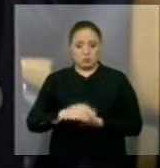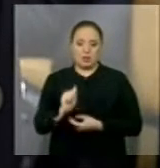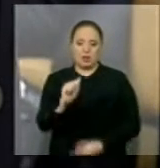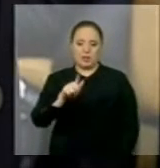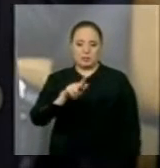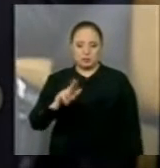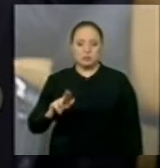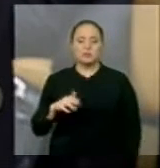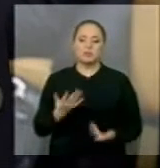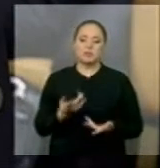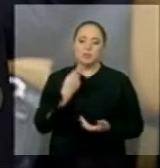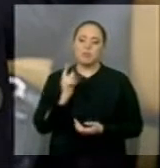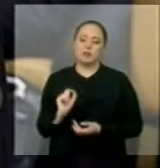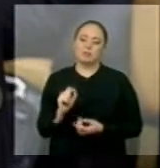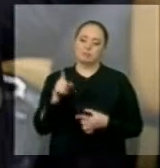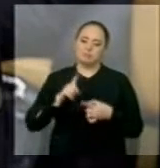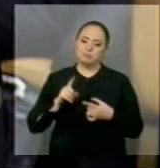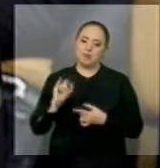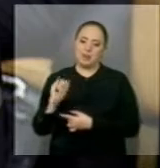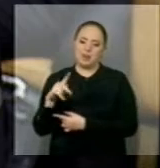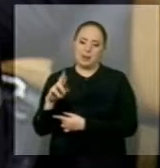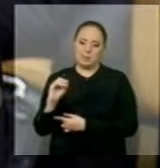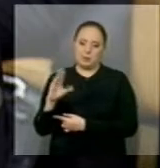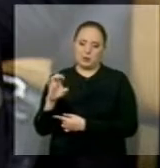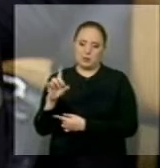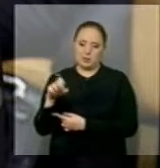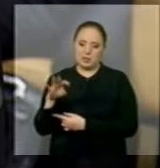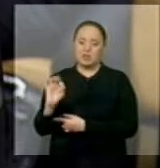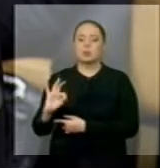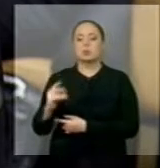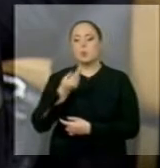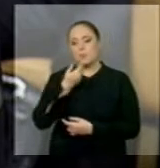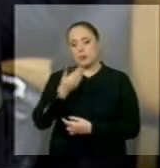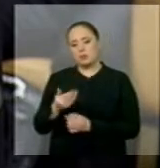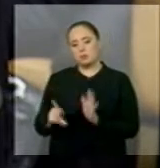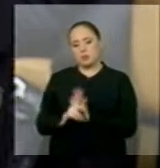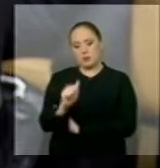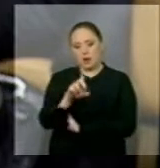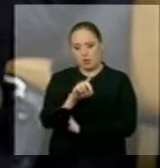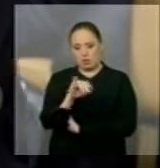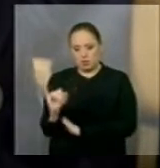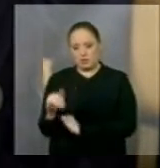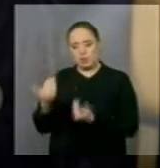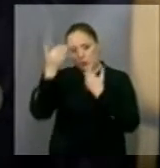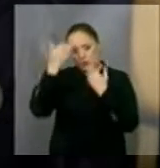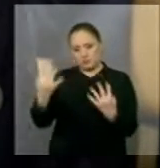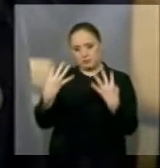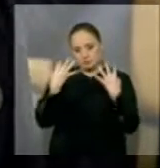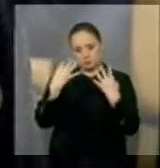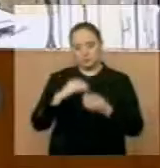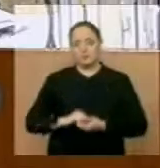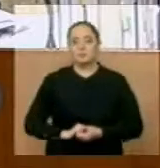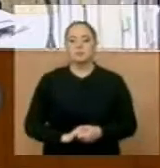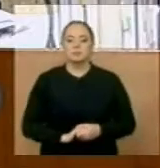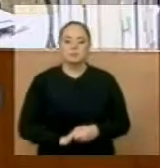Advocacia Geral da União sustenta que a improcedência de todos os pedidos formulados na presente ação direta de inconstitucionalidade, agradecendo a atenção de Vossas